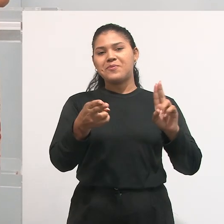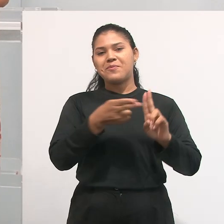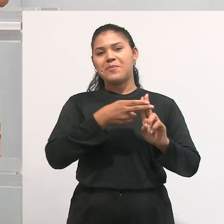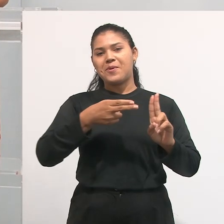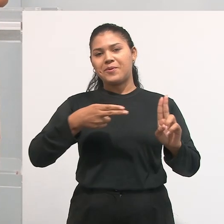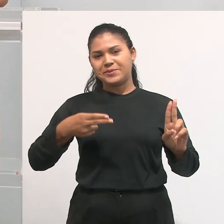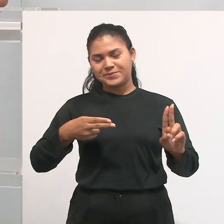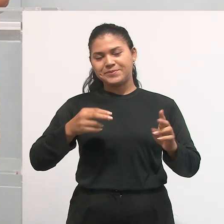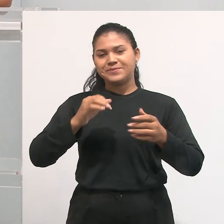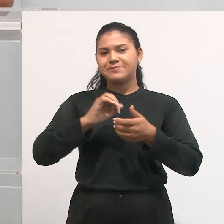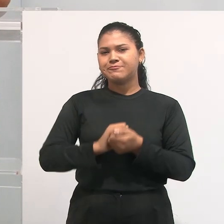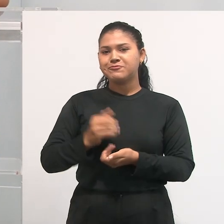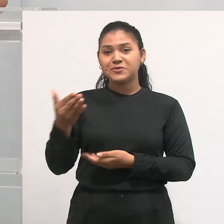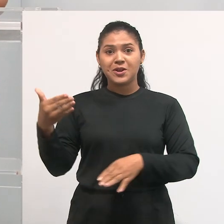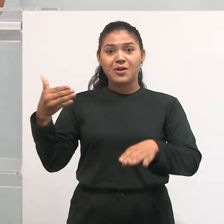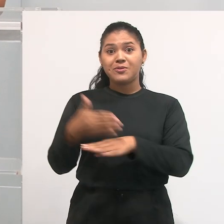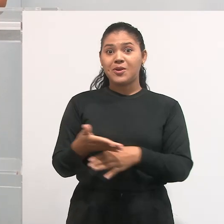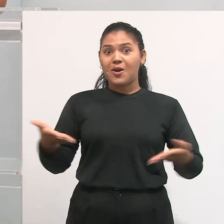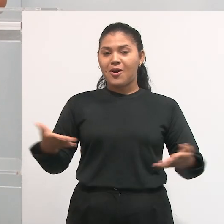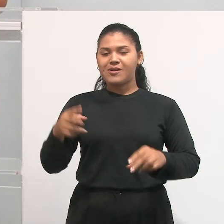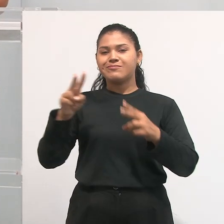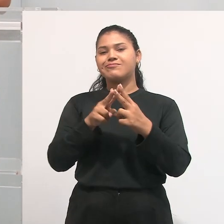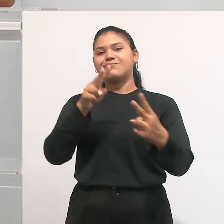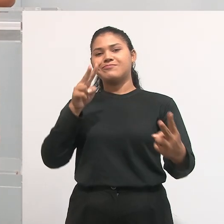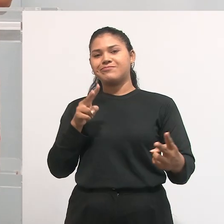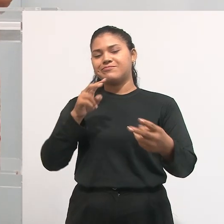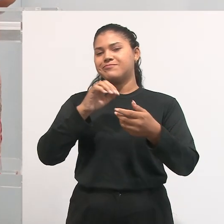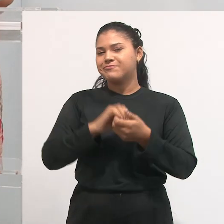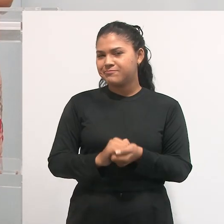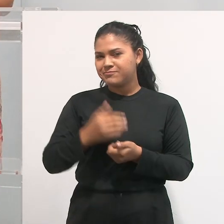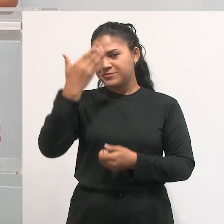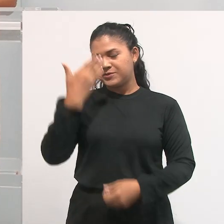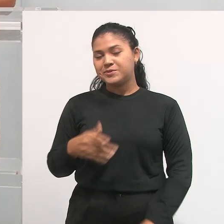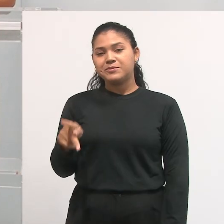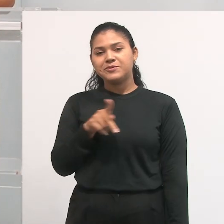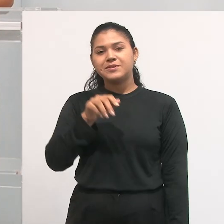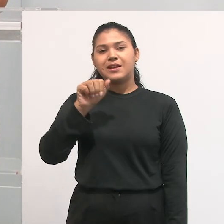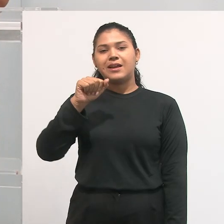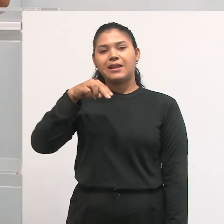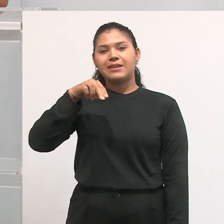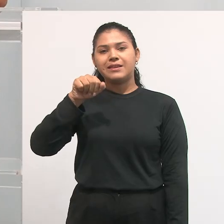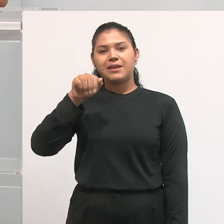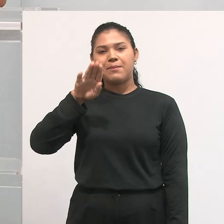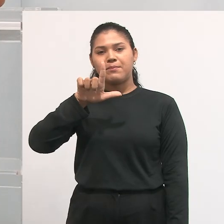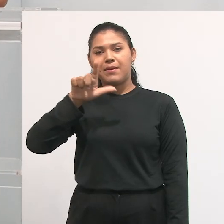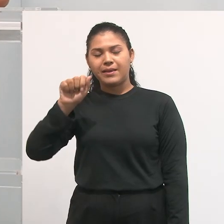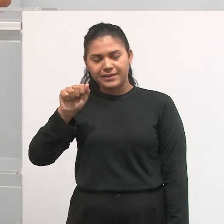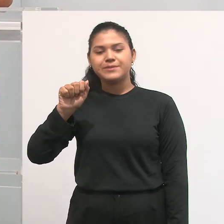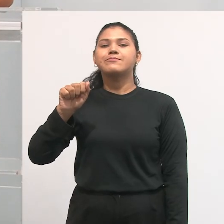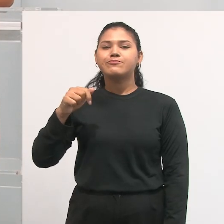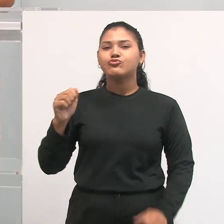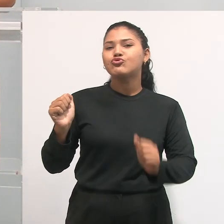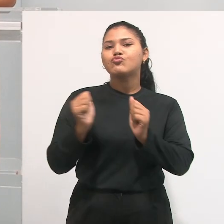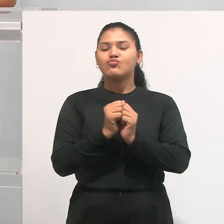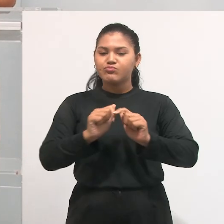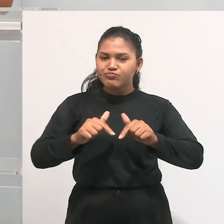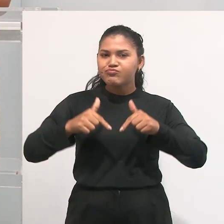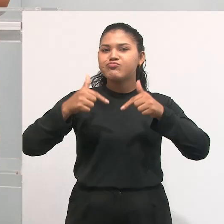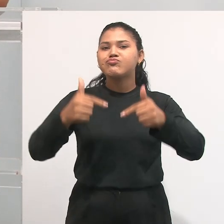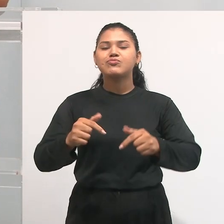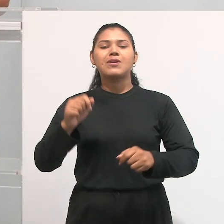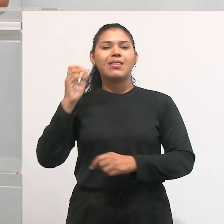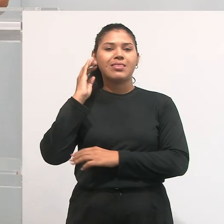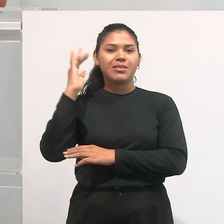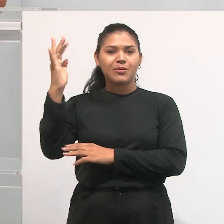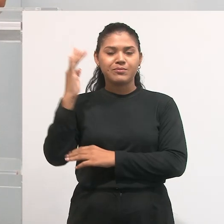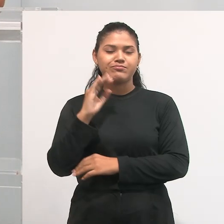Velho, Zona Norte. Você está na Educação à Distância e eu sou a professora Anabela Barbosa. Juntinhos estamos na jornada de Teoria